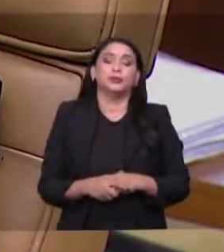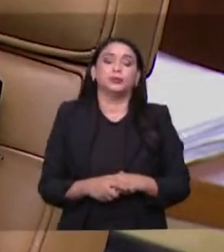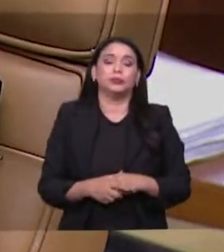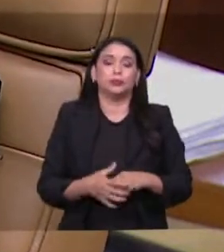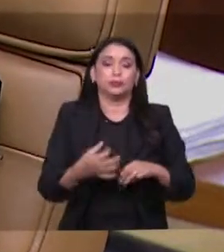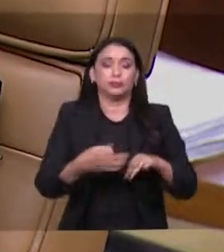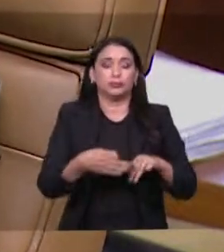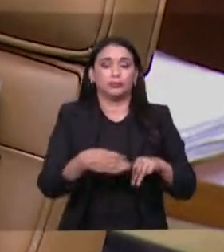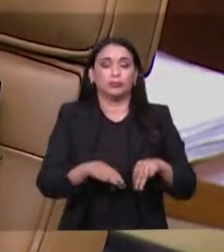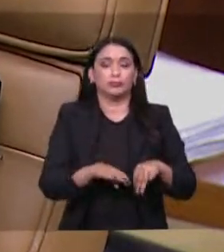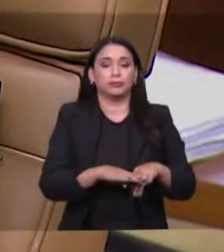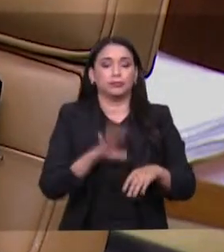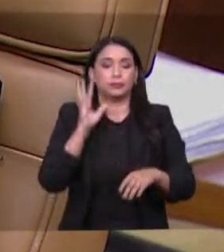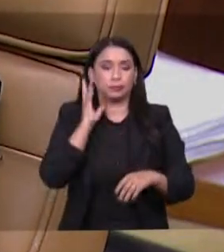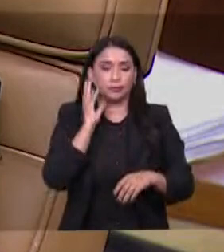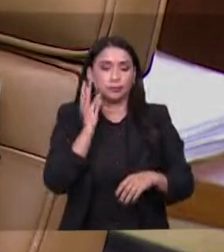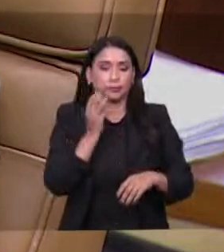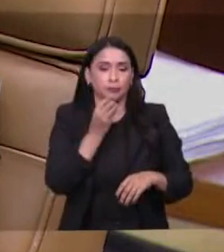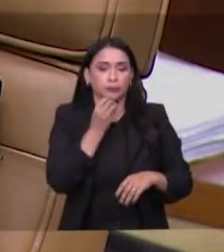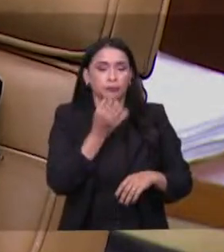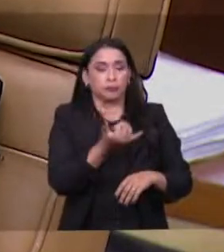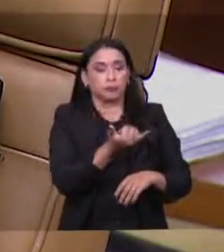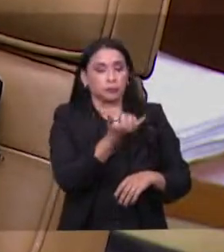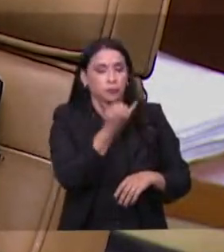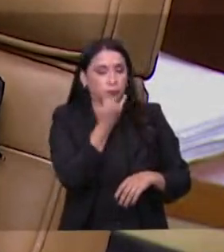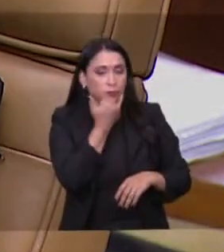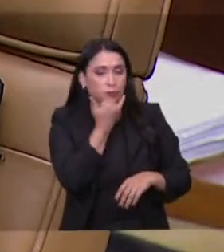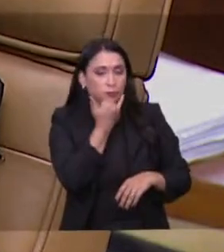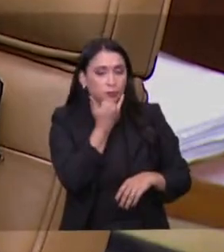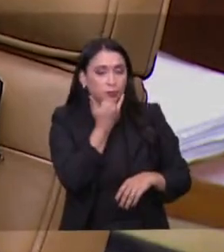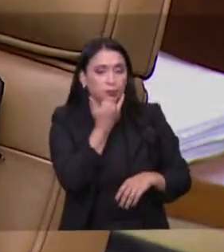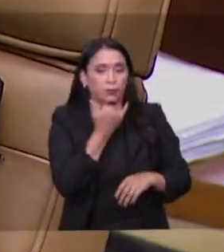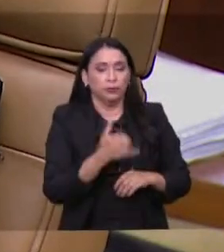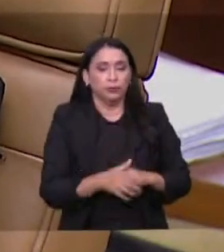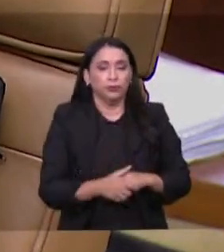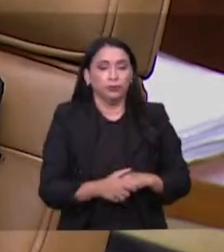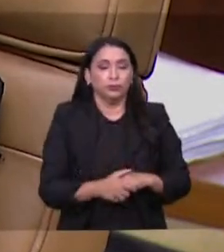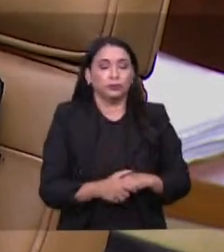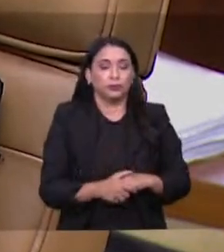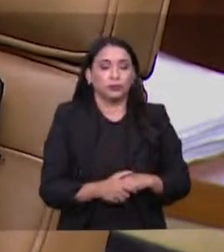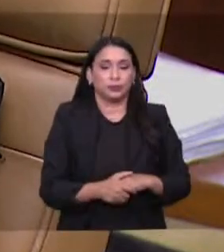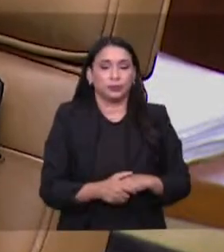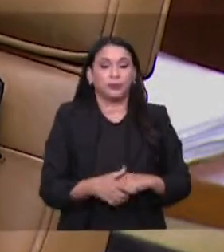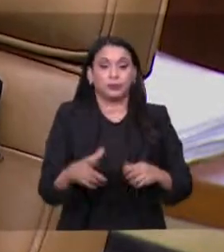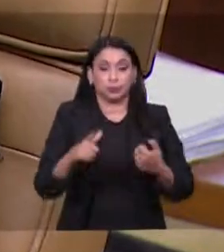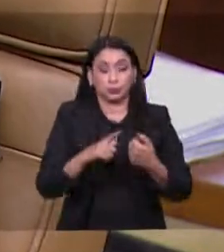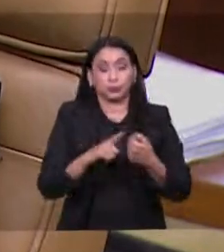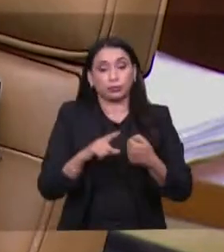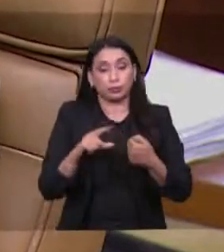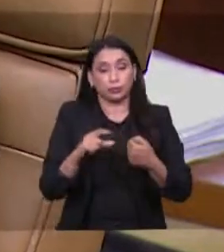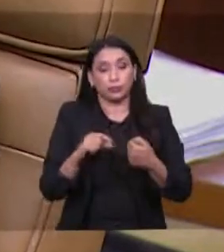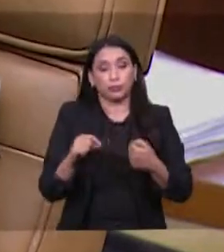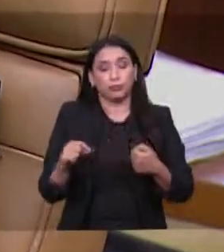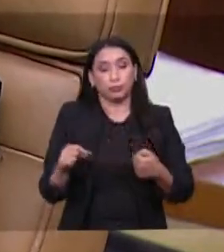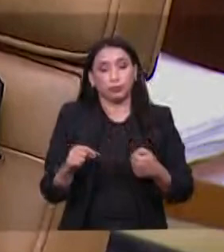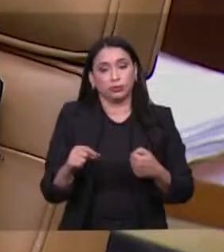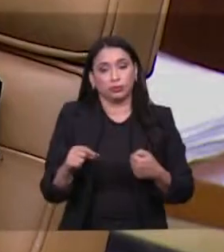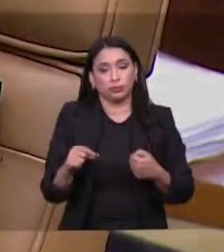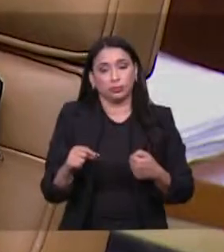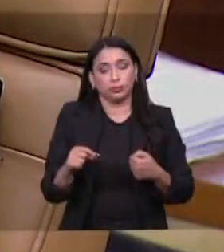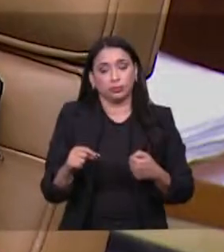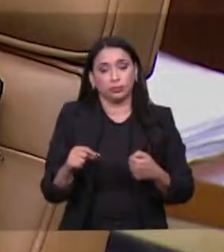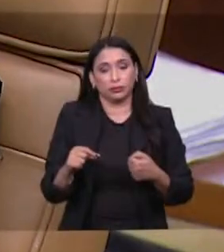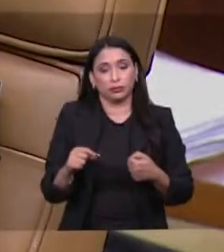ministro Dias Toffoli, com a devida vênia de Vossa Excelência, aqui nesse artigo, talvez um dos